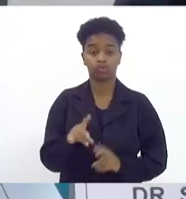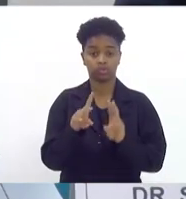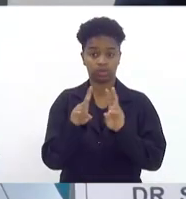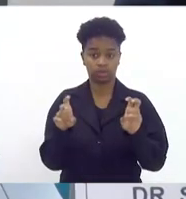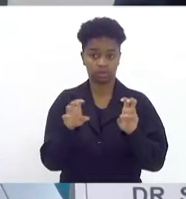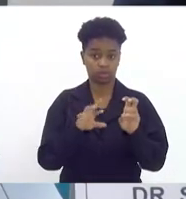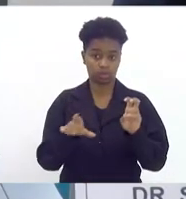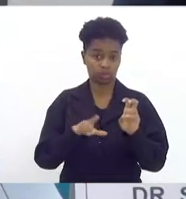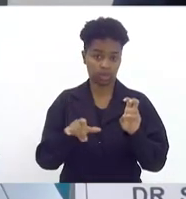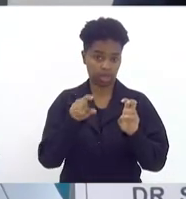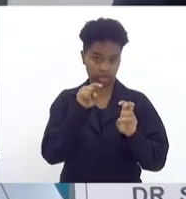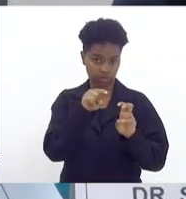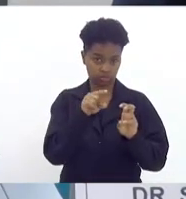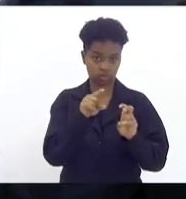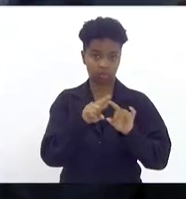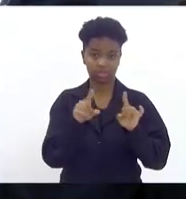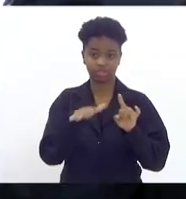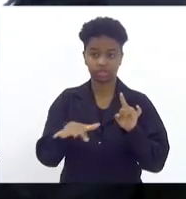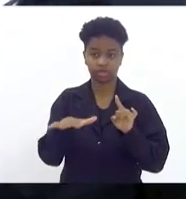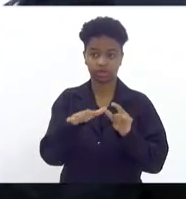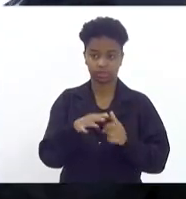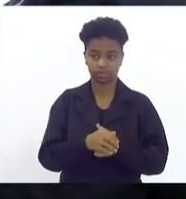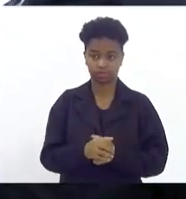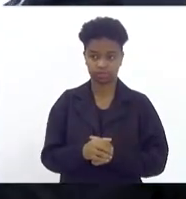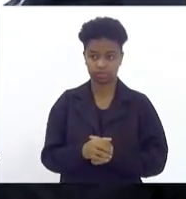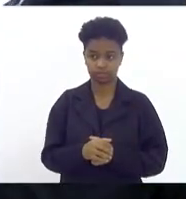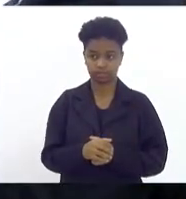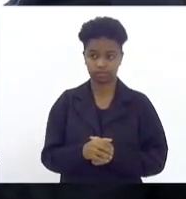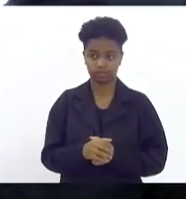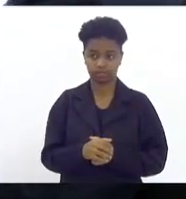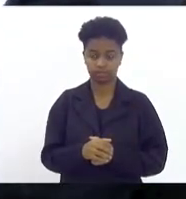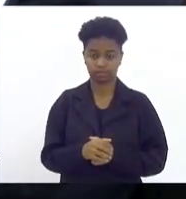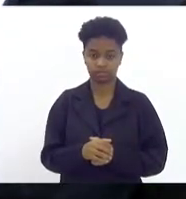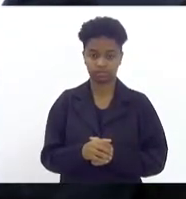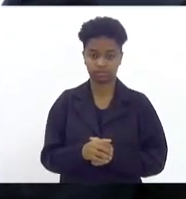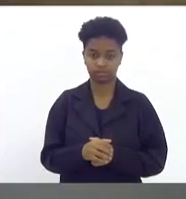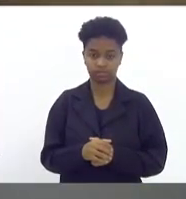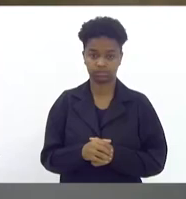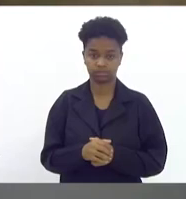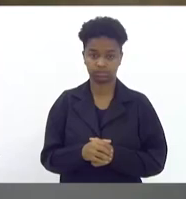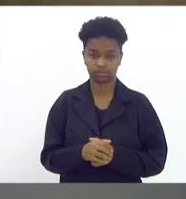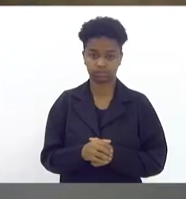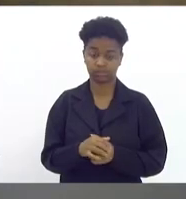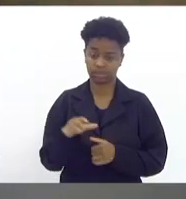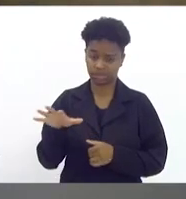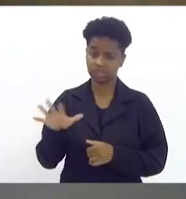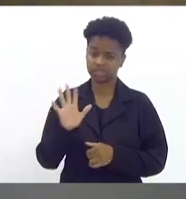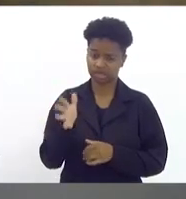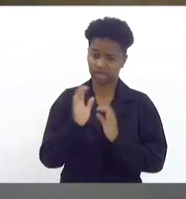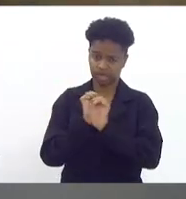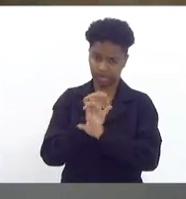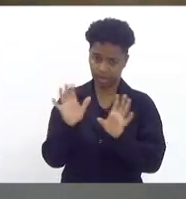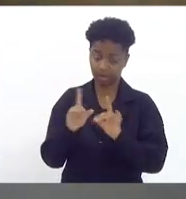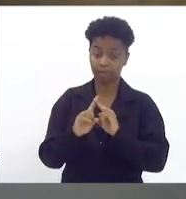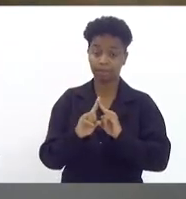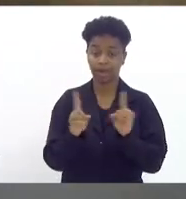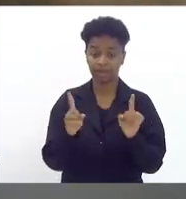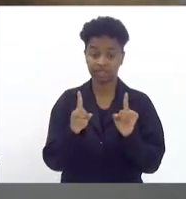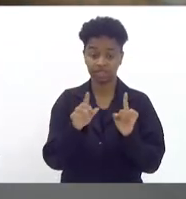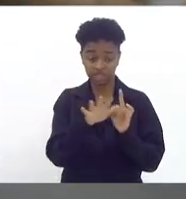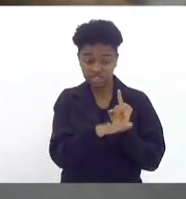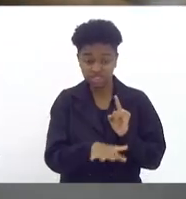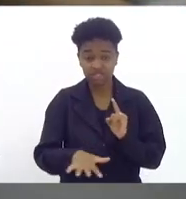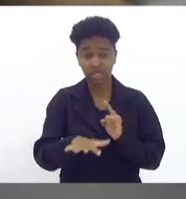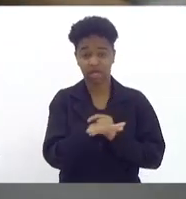mas sobre a premissa geral, presidente. Presidente deputado Mink. Enquanto a isso, já está claro. Quanto à premissa